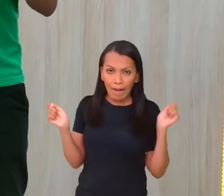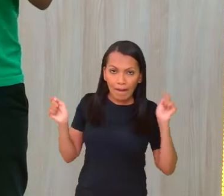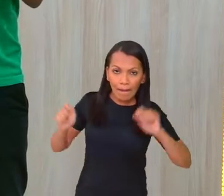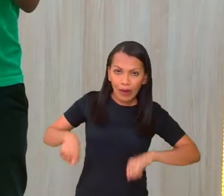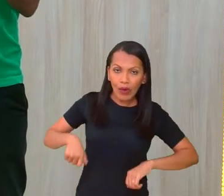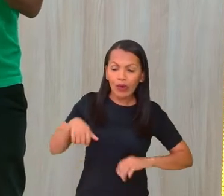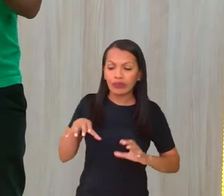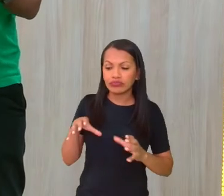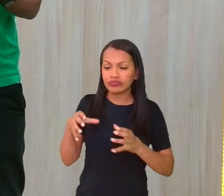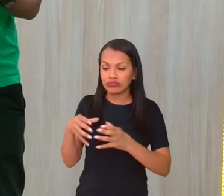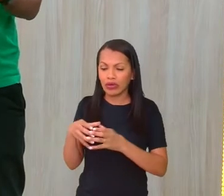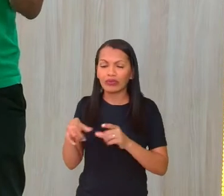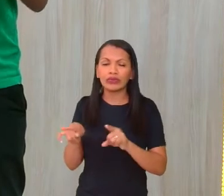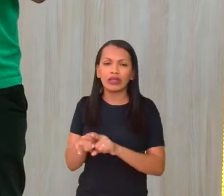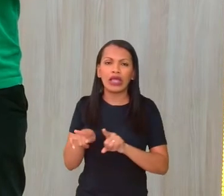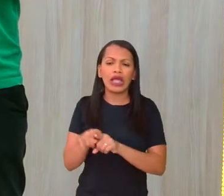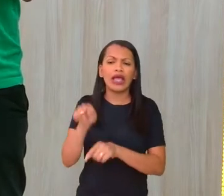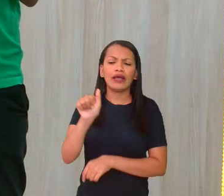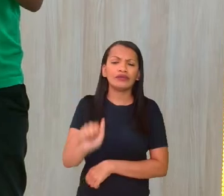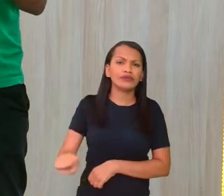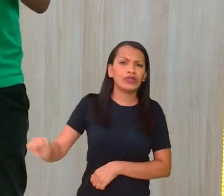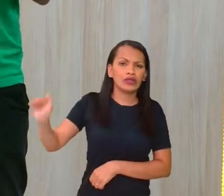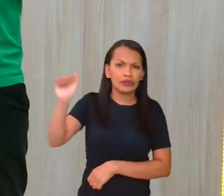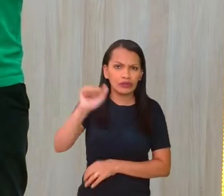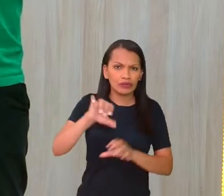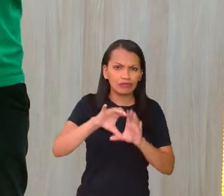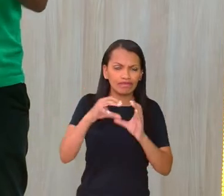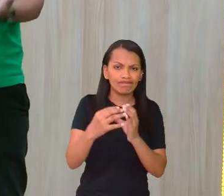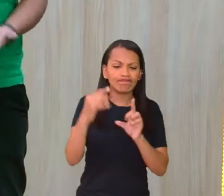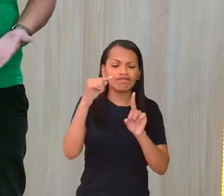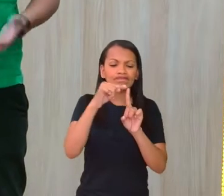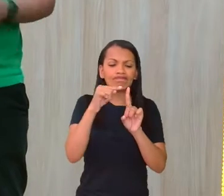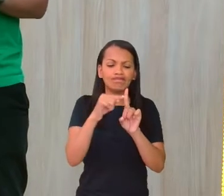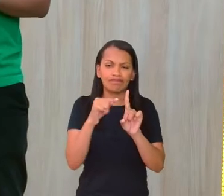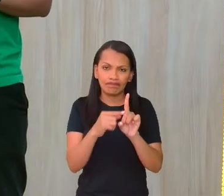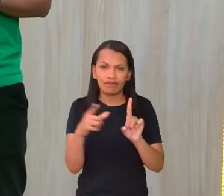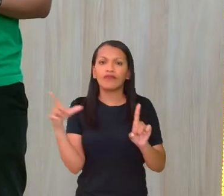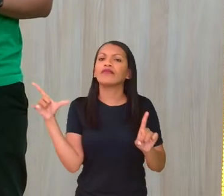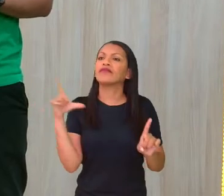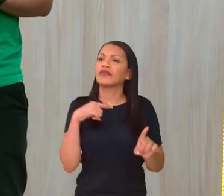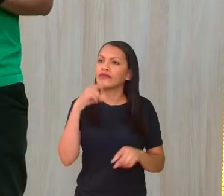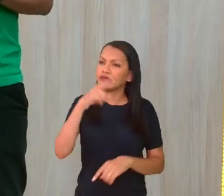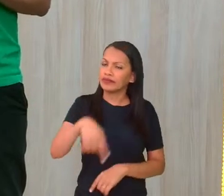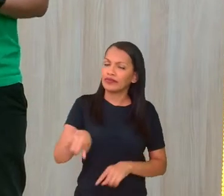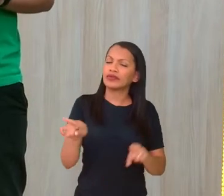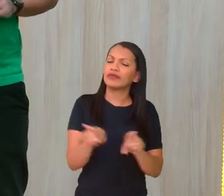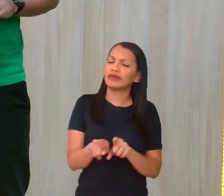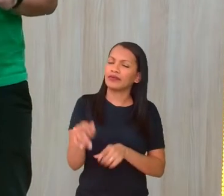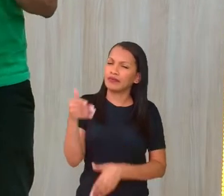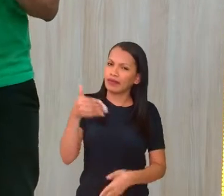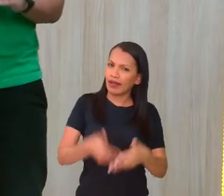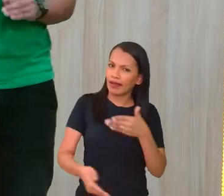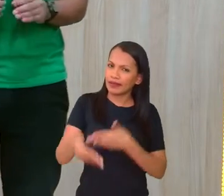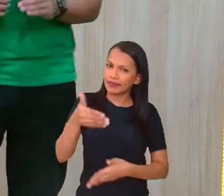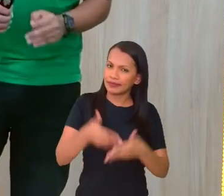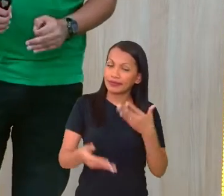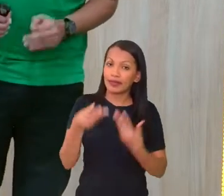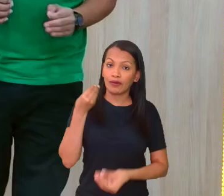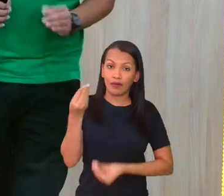Como é que se diz? Associações comunitárias, né? Se no seu bairro tiver, vá atrás disso aí, que isso aí também faz parte. E aí, ó,